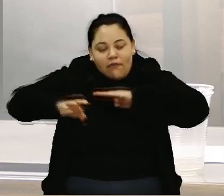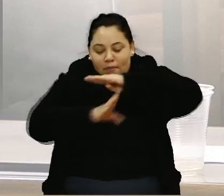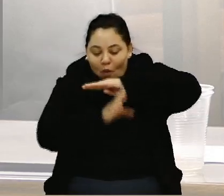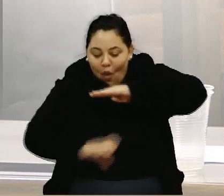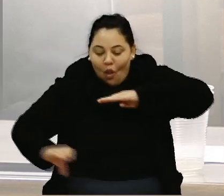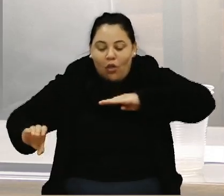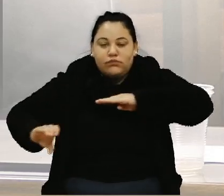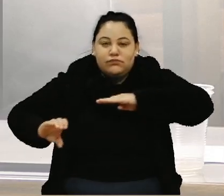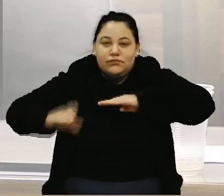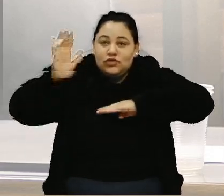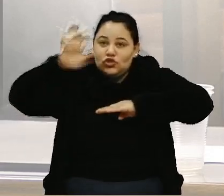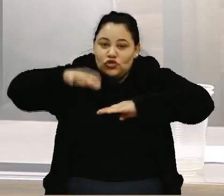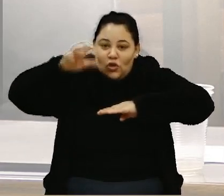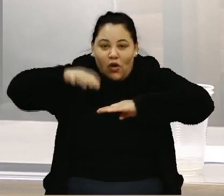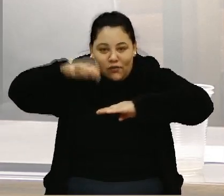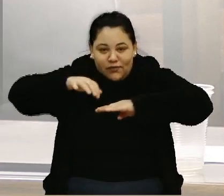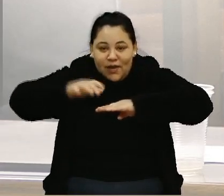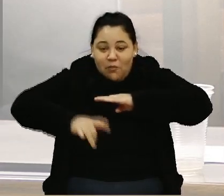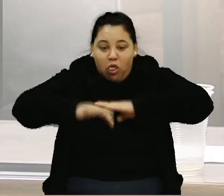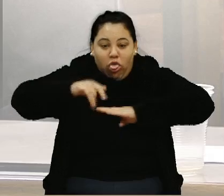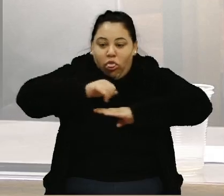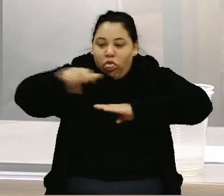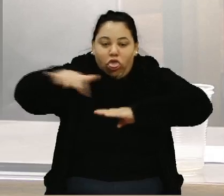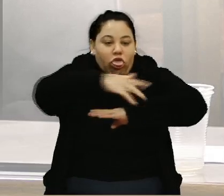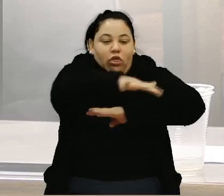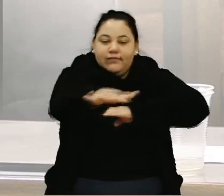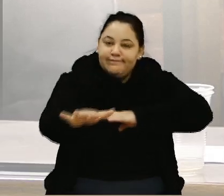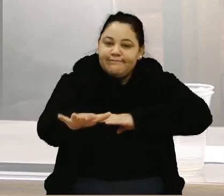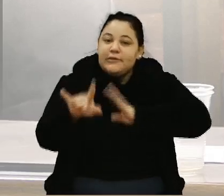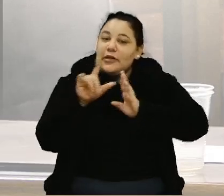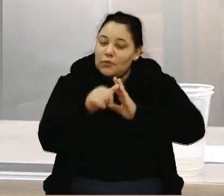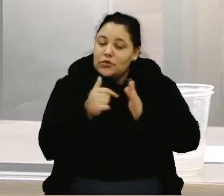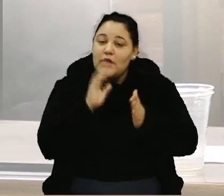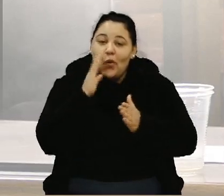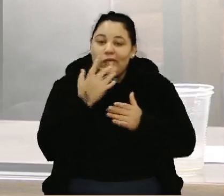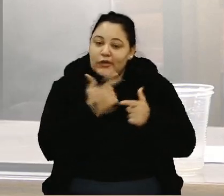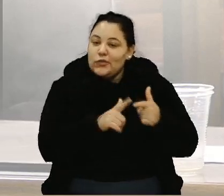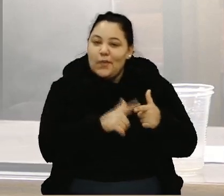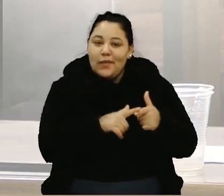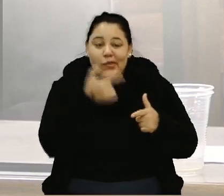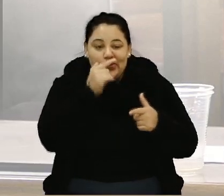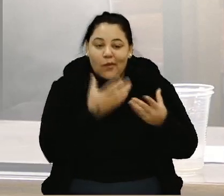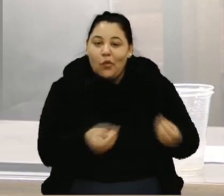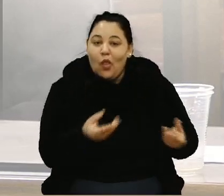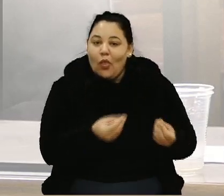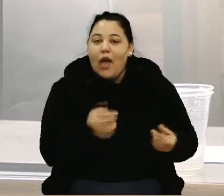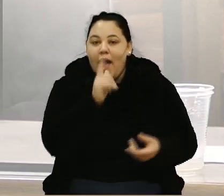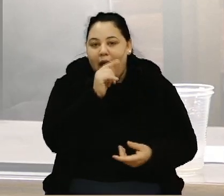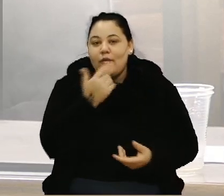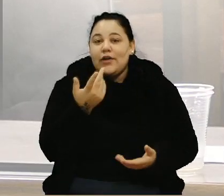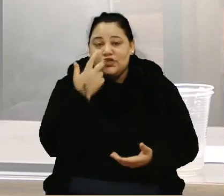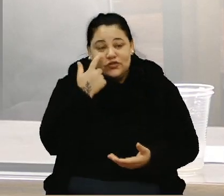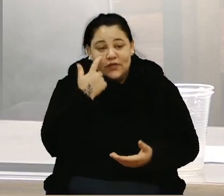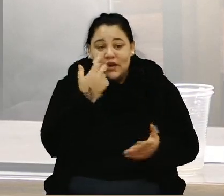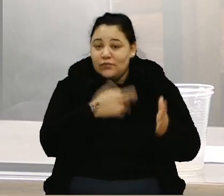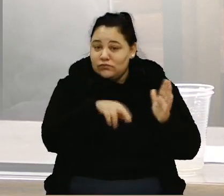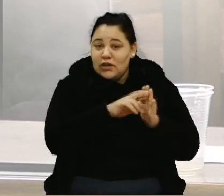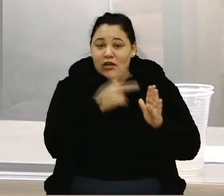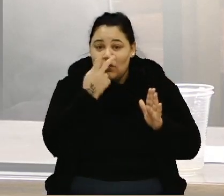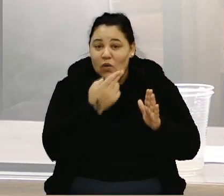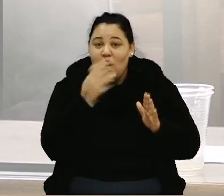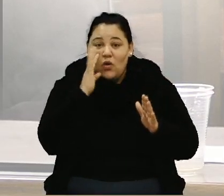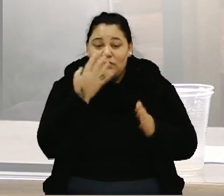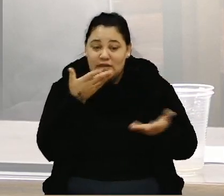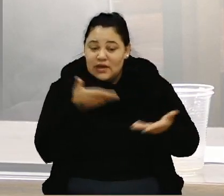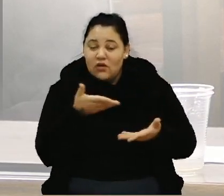água para Galópolis, vai levar água para outros lugares e não consegue escoar água. E aí a gente vê o resultado que está acontecendo agora nas enchentes do nosso Rio Grande do